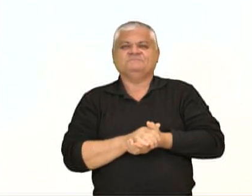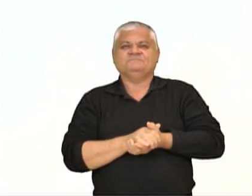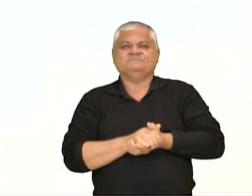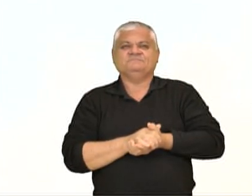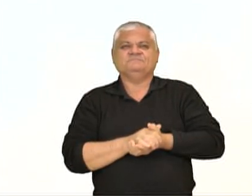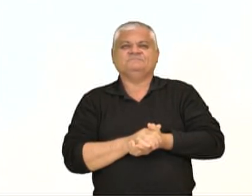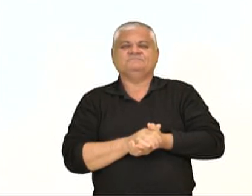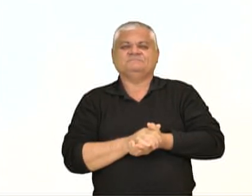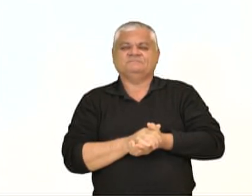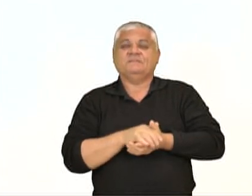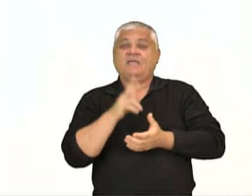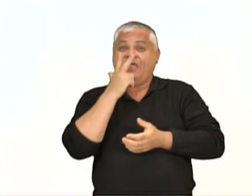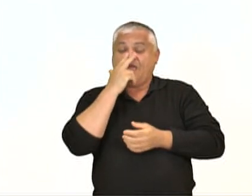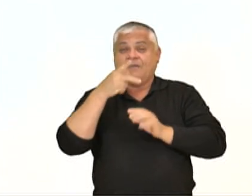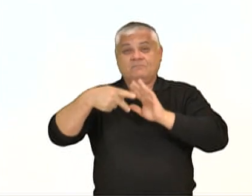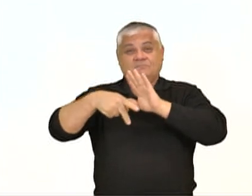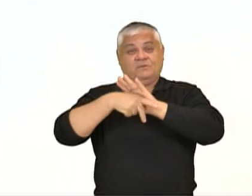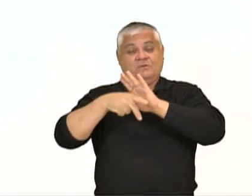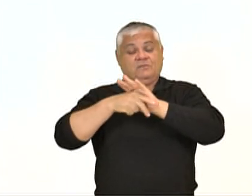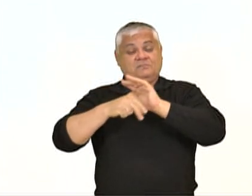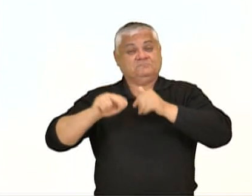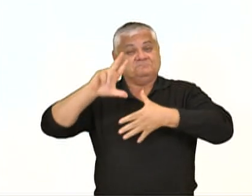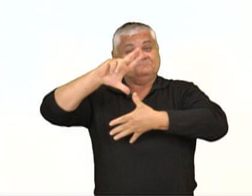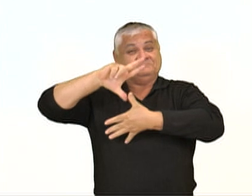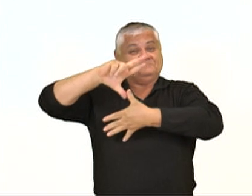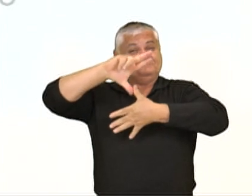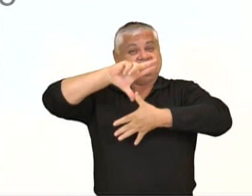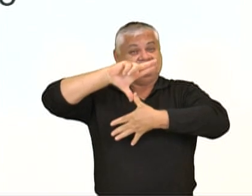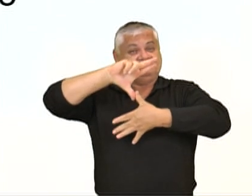O bolero bem latino, né?